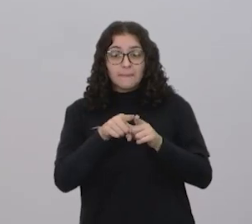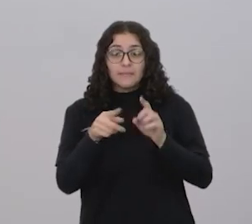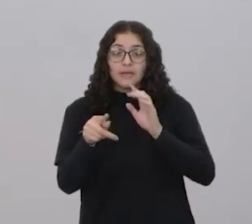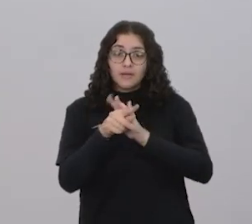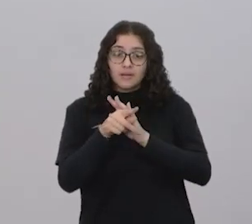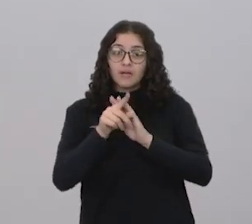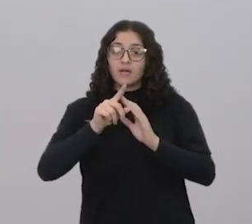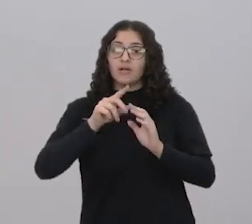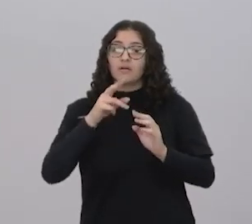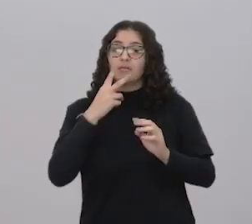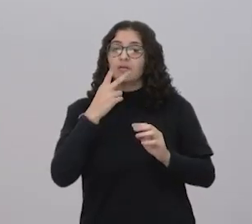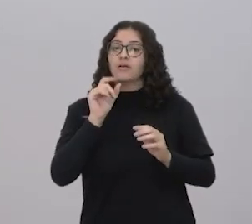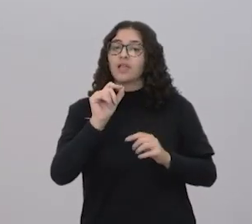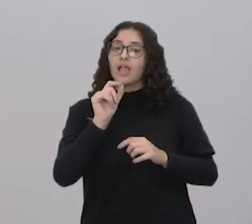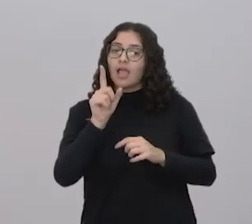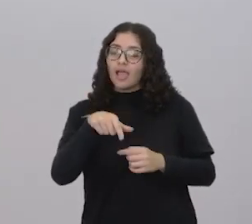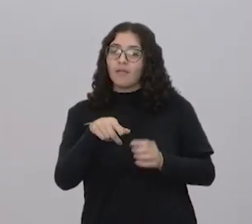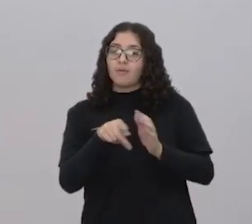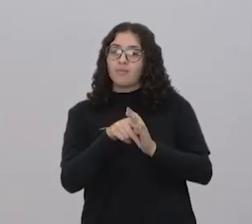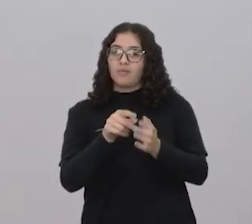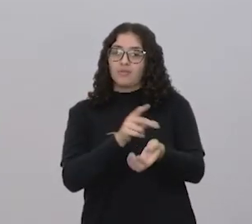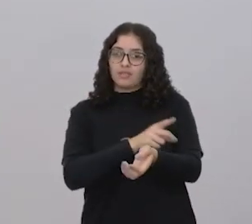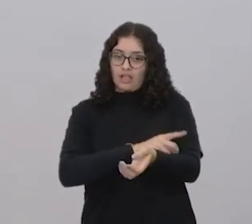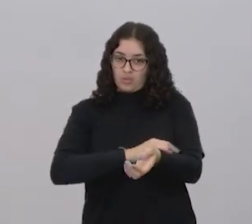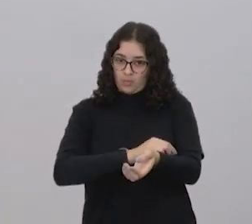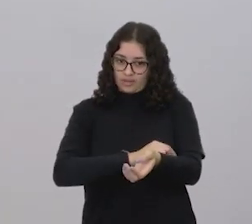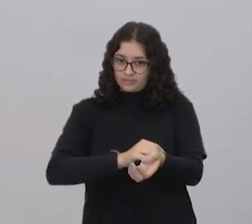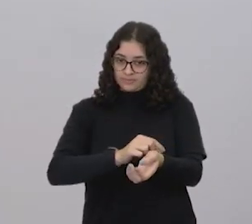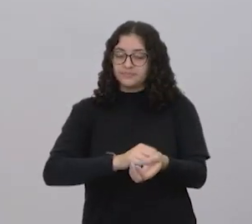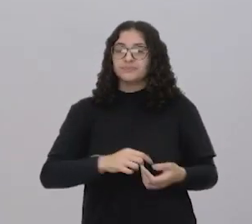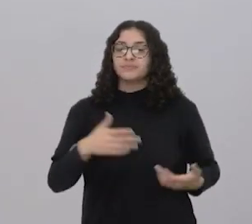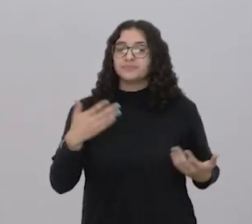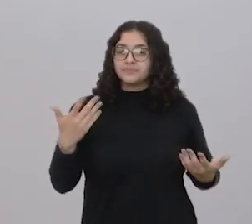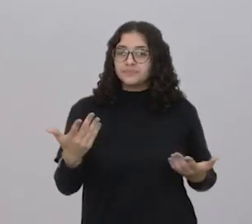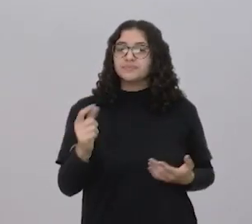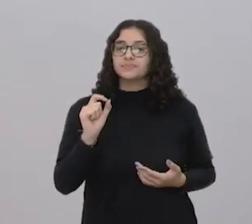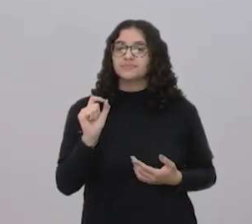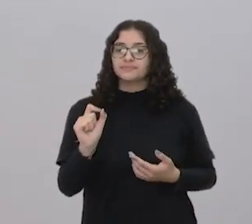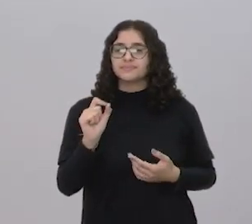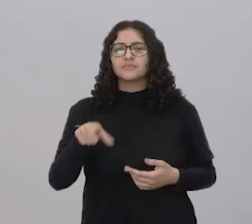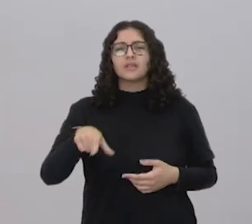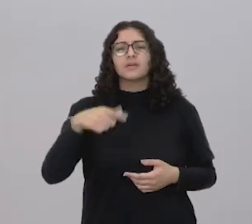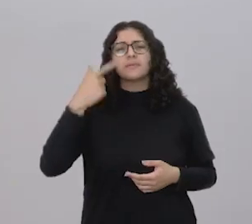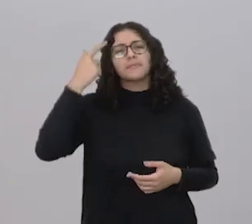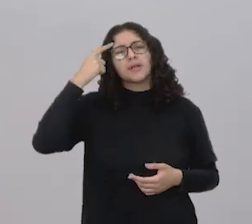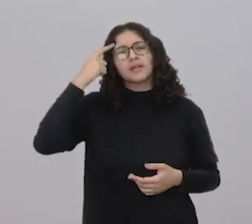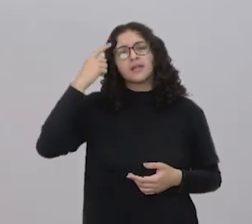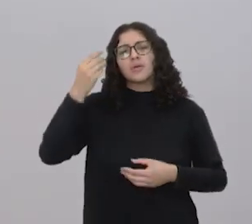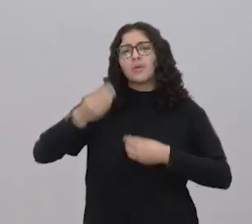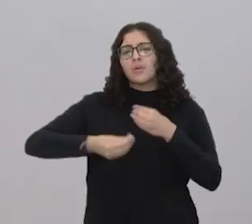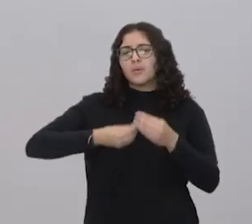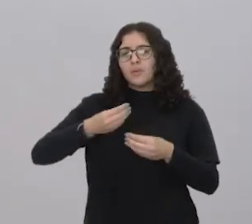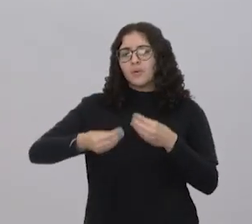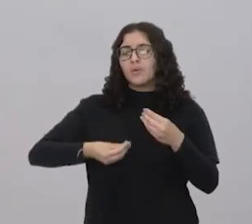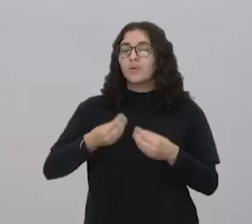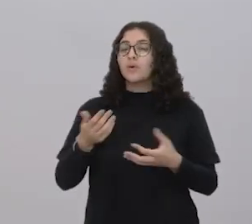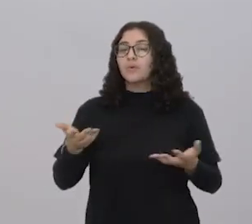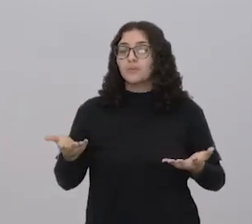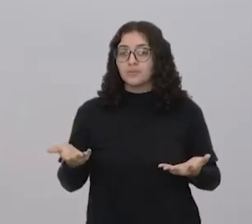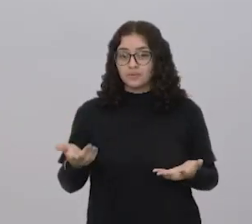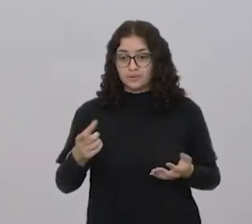mesmo objeto, tatuagem. Enfim, então a gente pensando aqui, trazendo